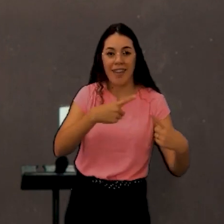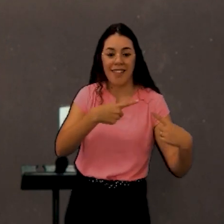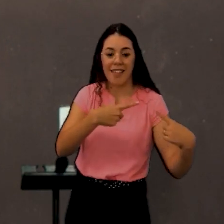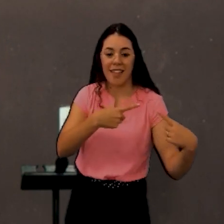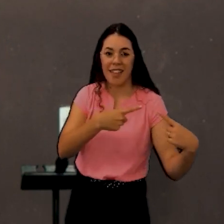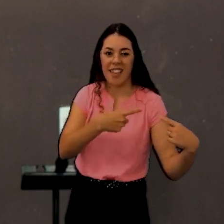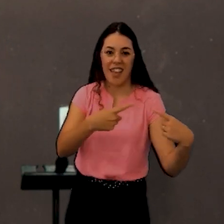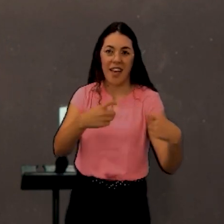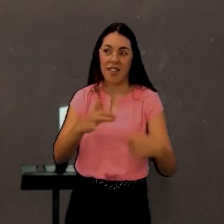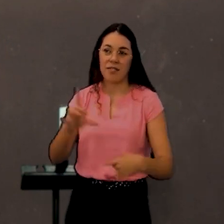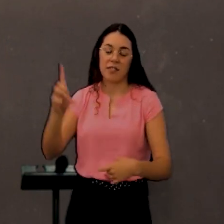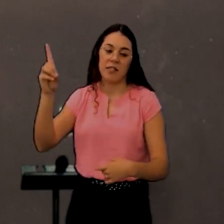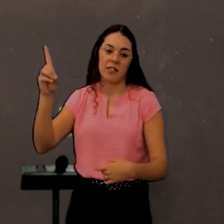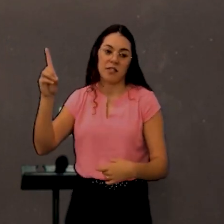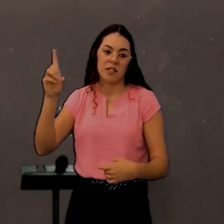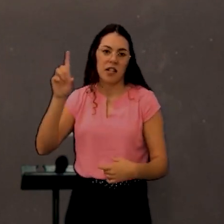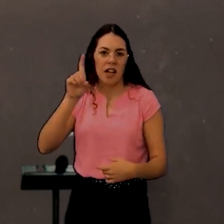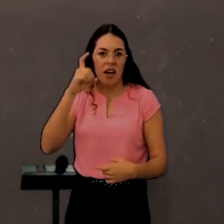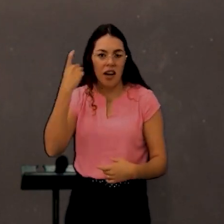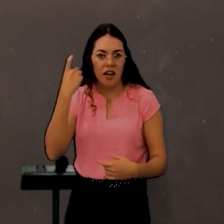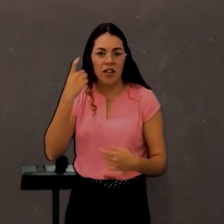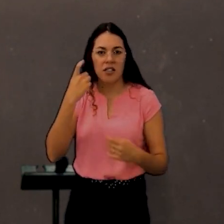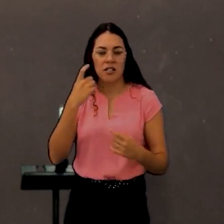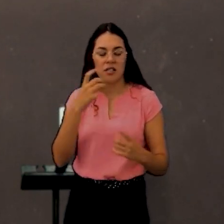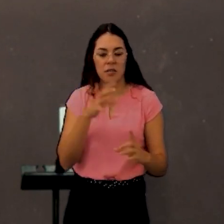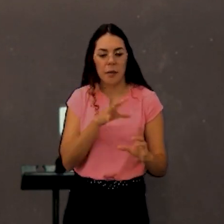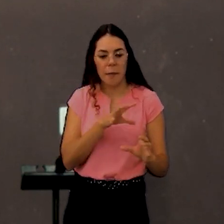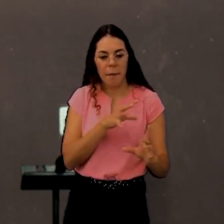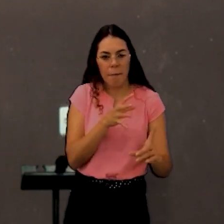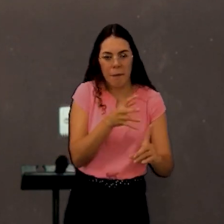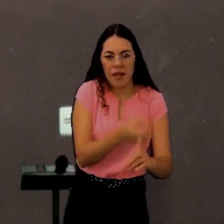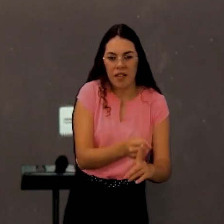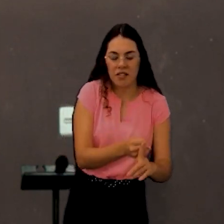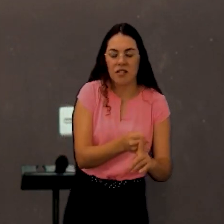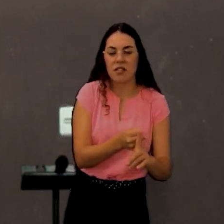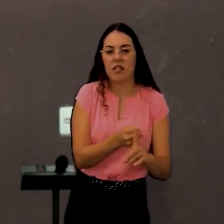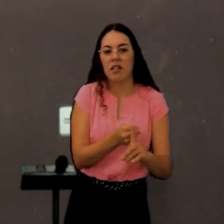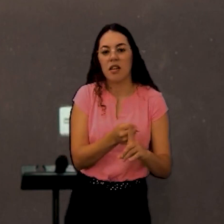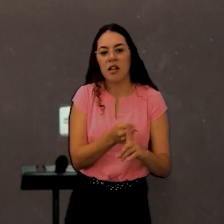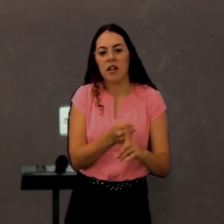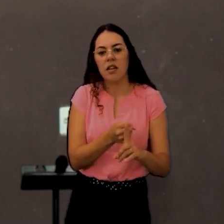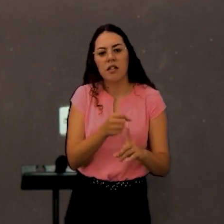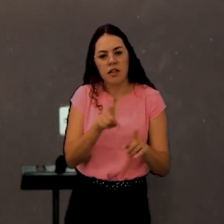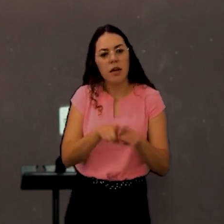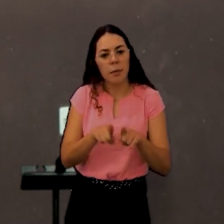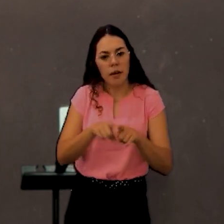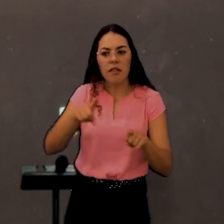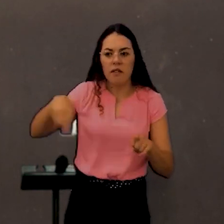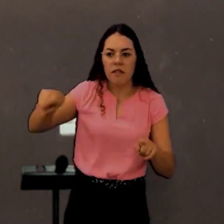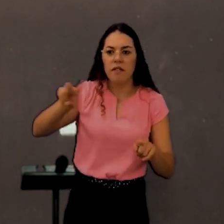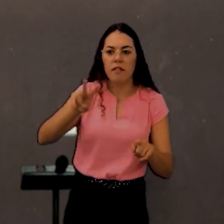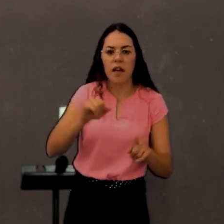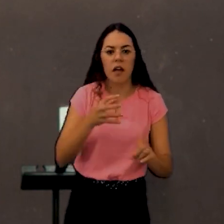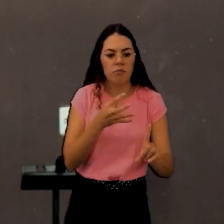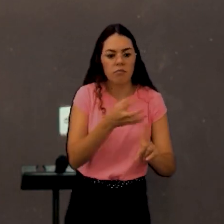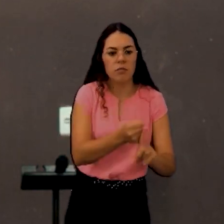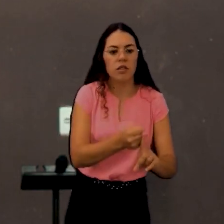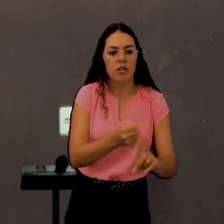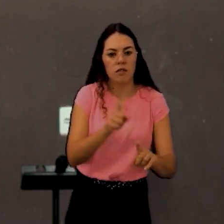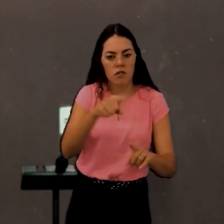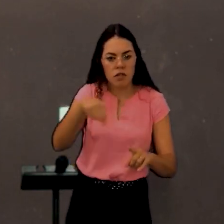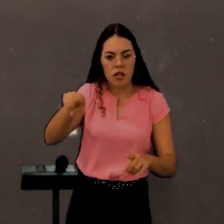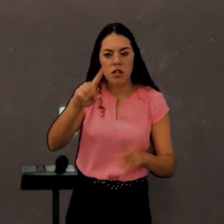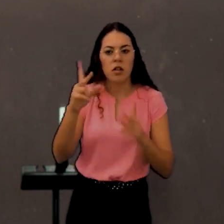o perseguido, eles também perseguiriam seus seguidores. João 15, 20, ele diz isso. Vão perseguir vocês também, porque perseguiram a mim.